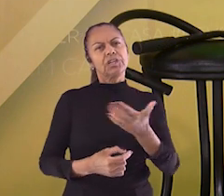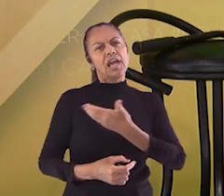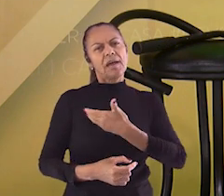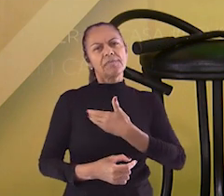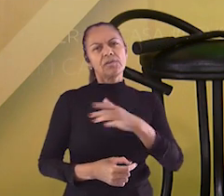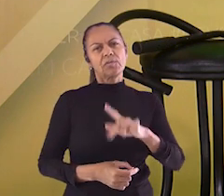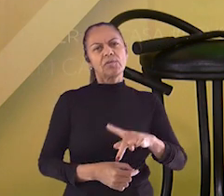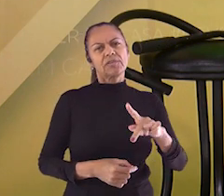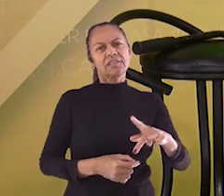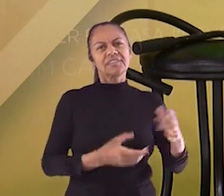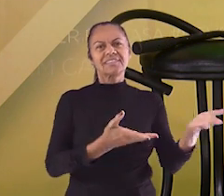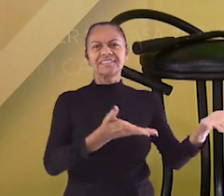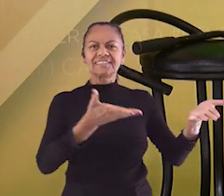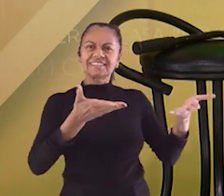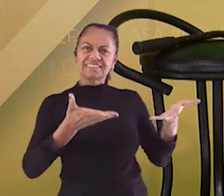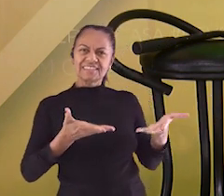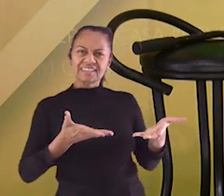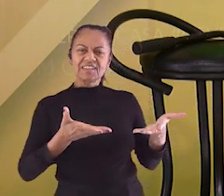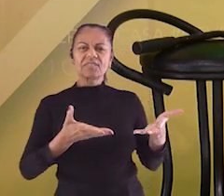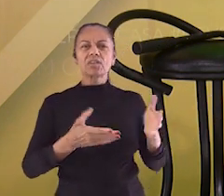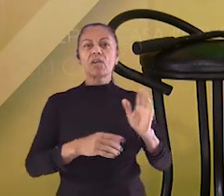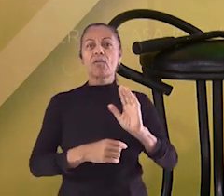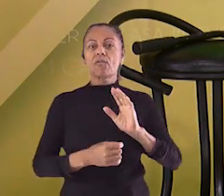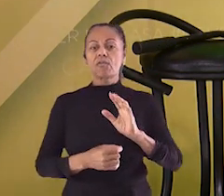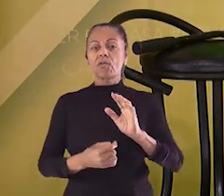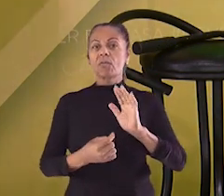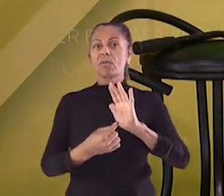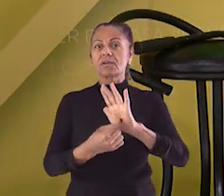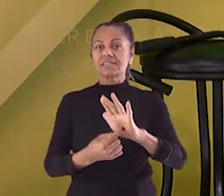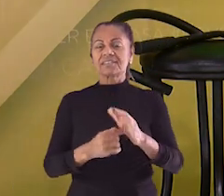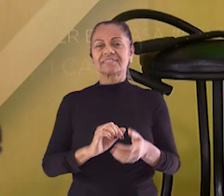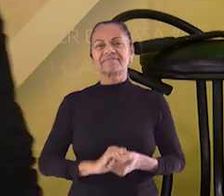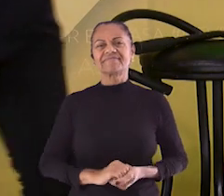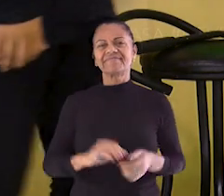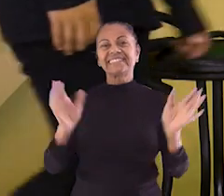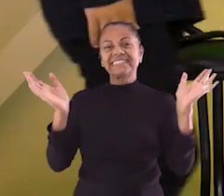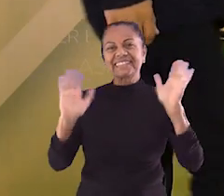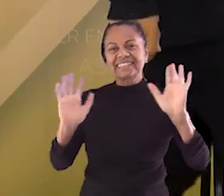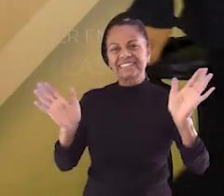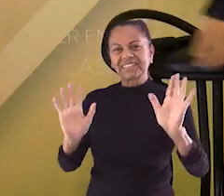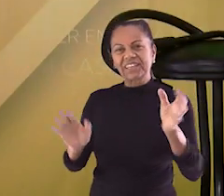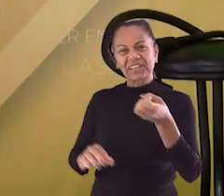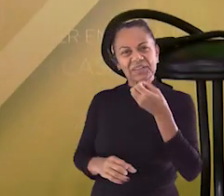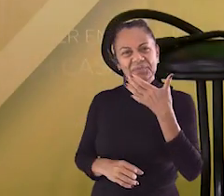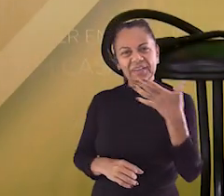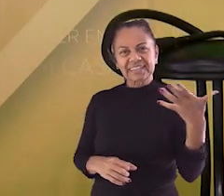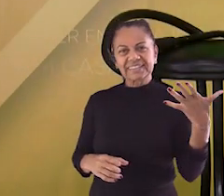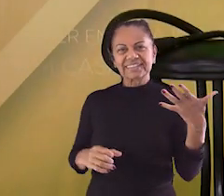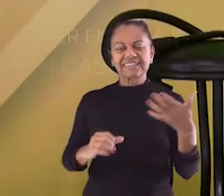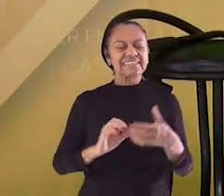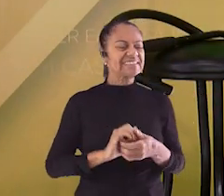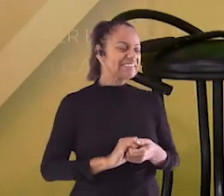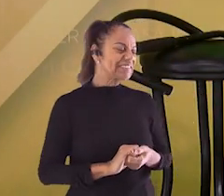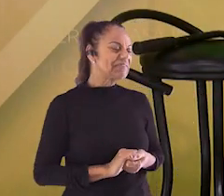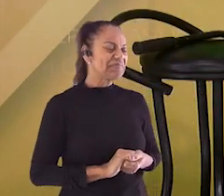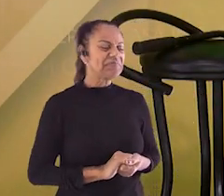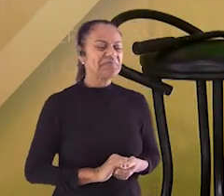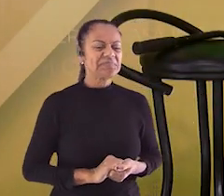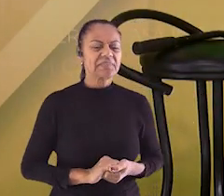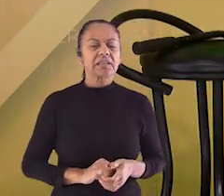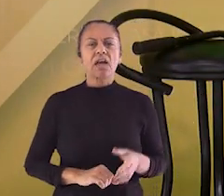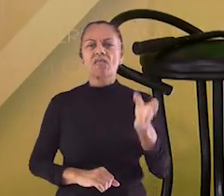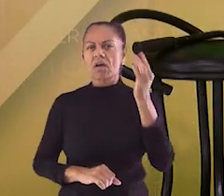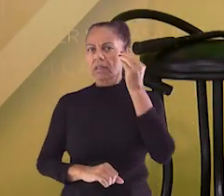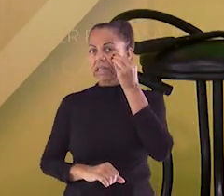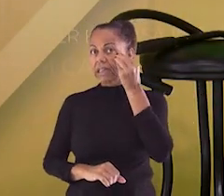ciências Stefano, nós vamos ver um reflexo patelar. Vem, Stefano! E aí, tudo bem com vocês? Tudo bem, Lud?